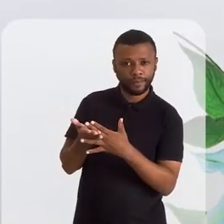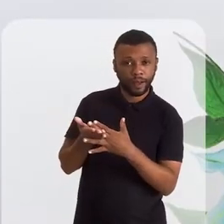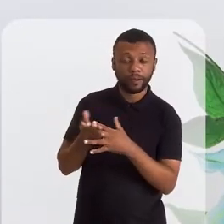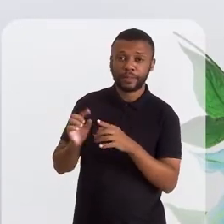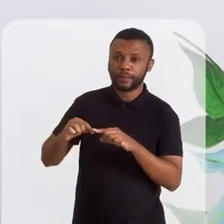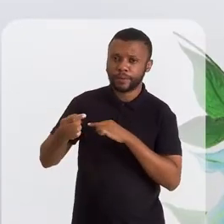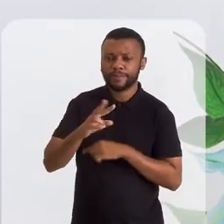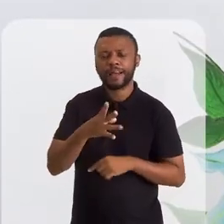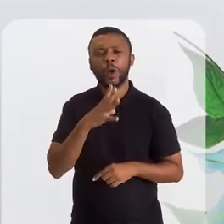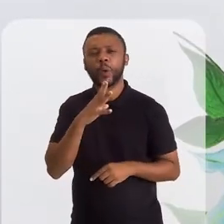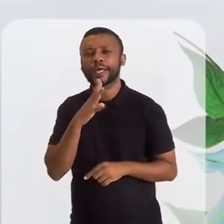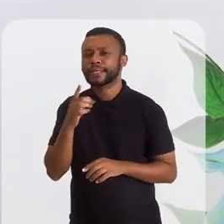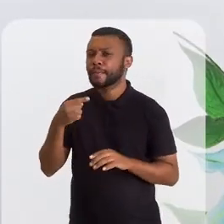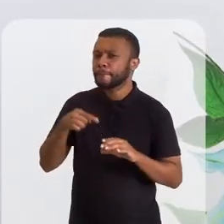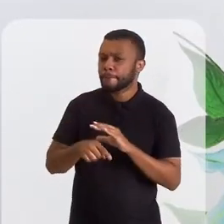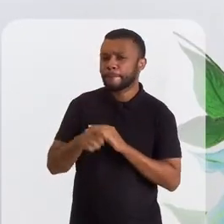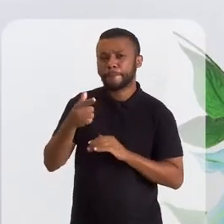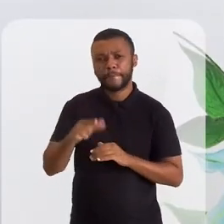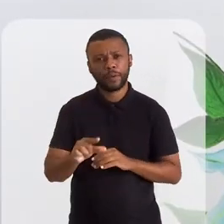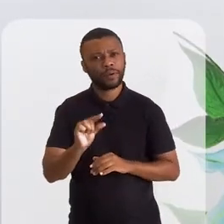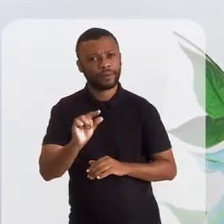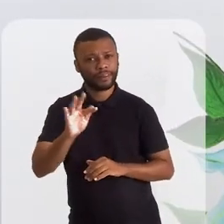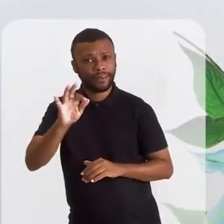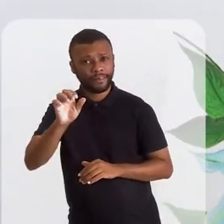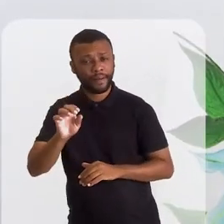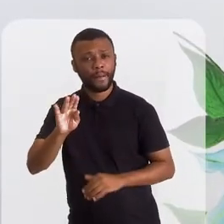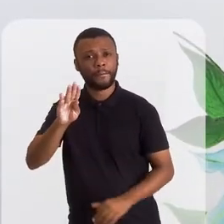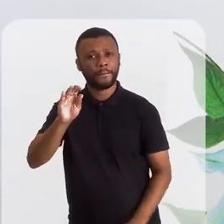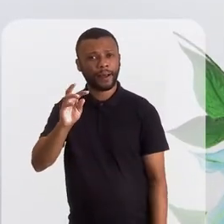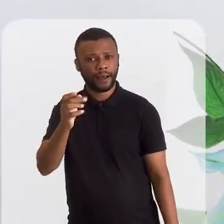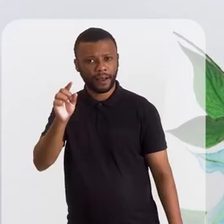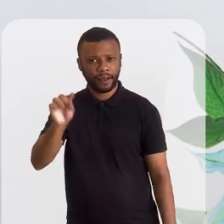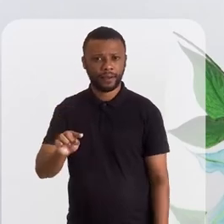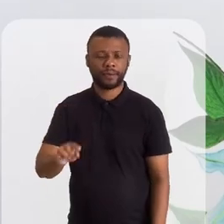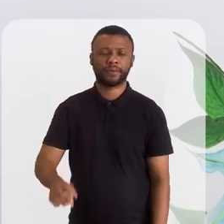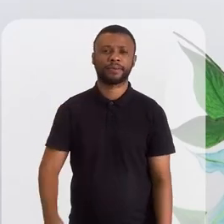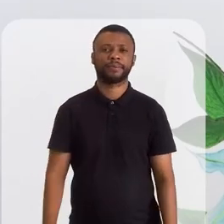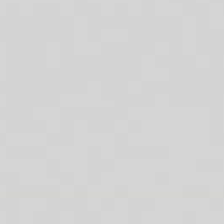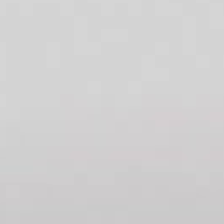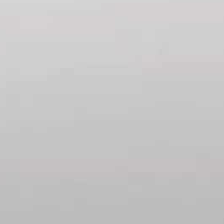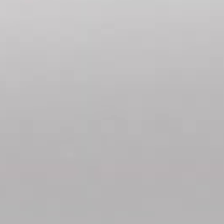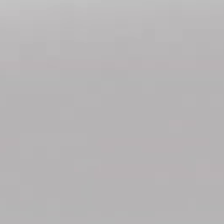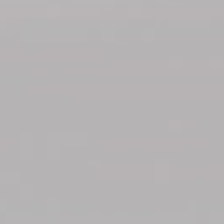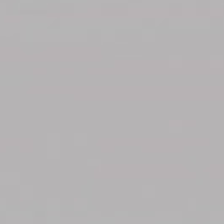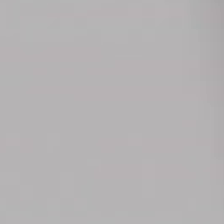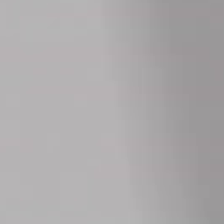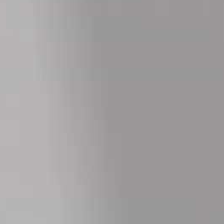intervalo e daqui a pouco nós vamos conhecer mais um pouquinho da fé Bahá'í.